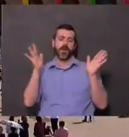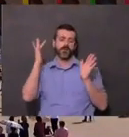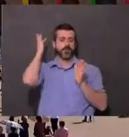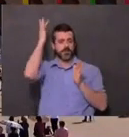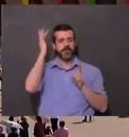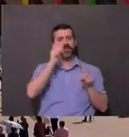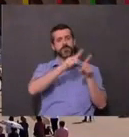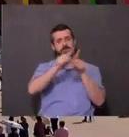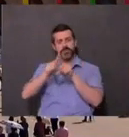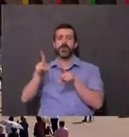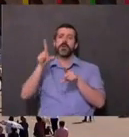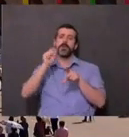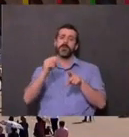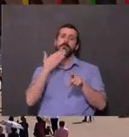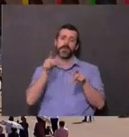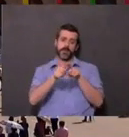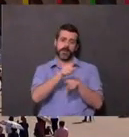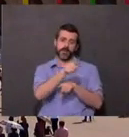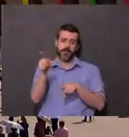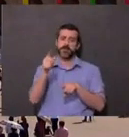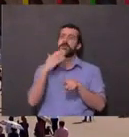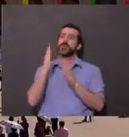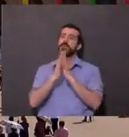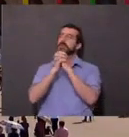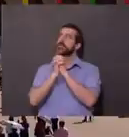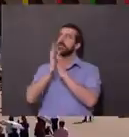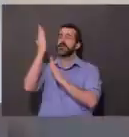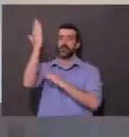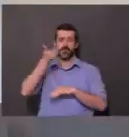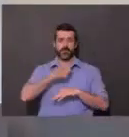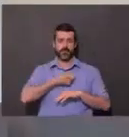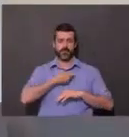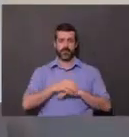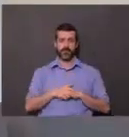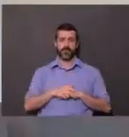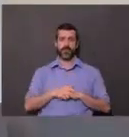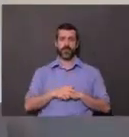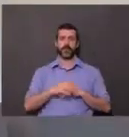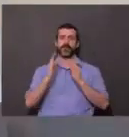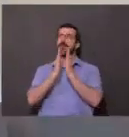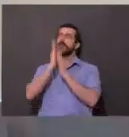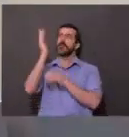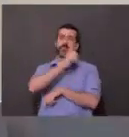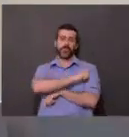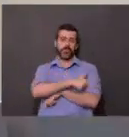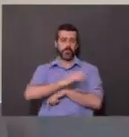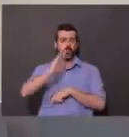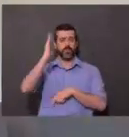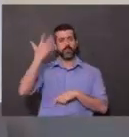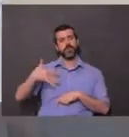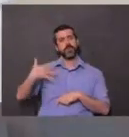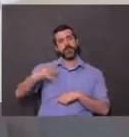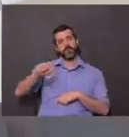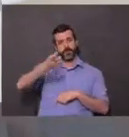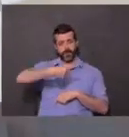a vós, irmãos, que rogueis por mim a Deus Nosso Senhor. Deus Todo-Poderoso, tenha